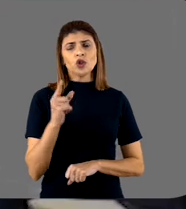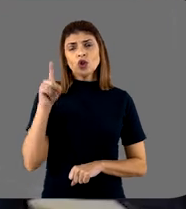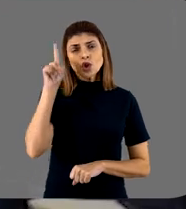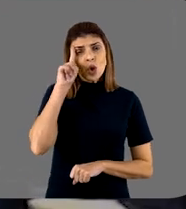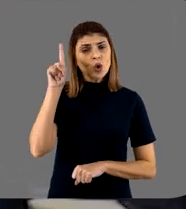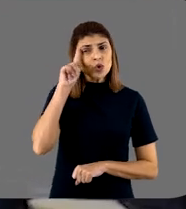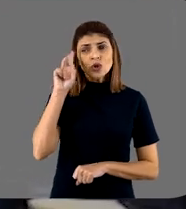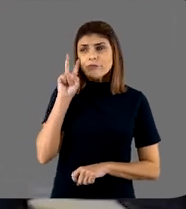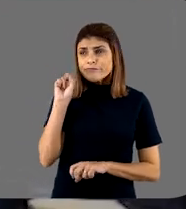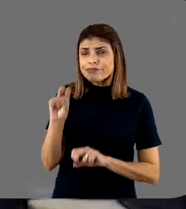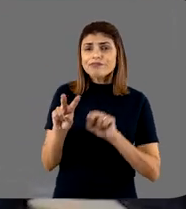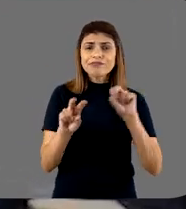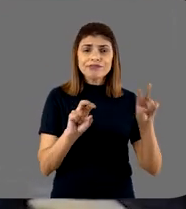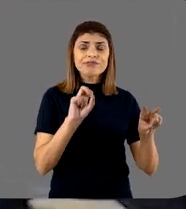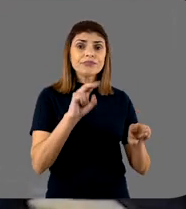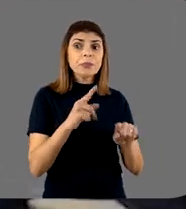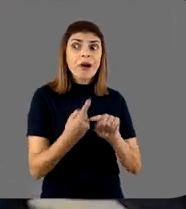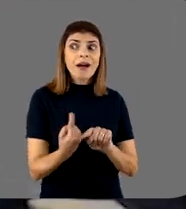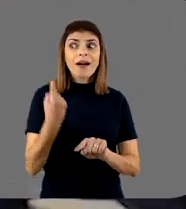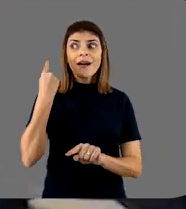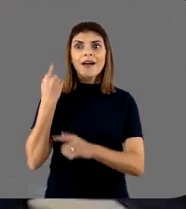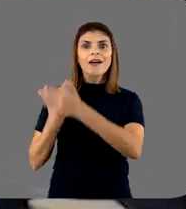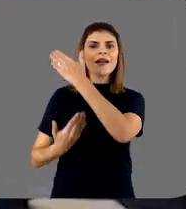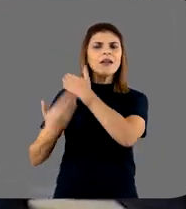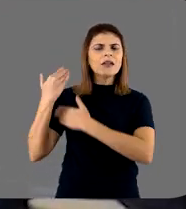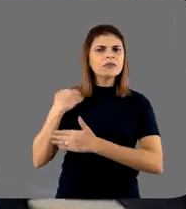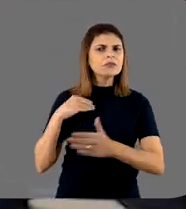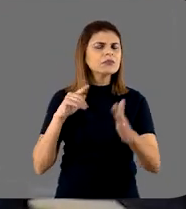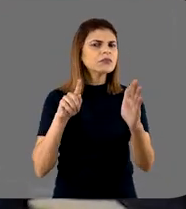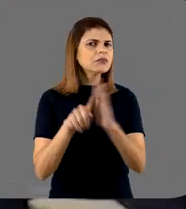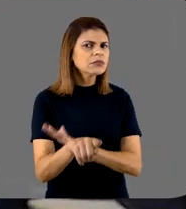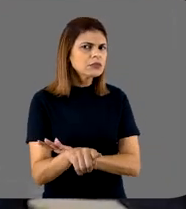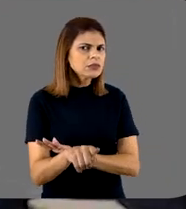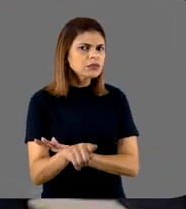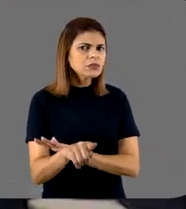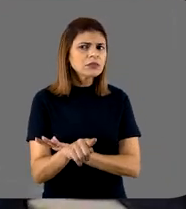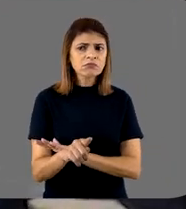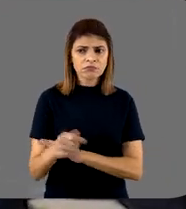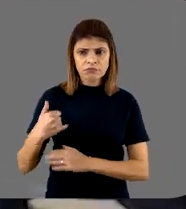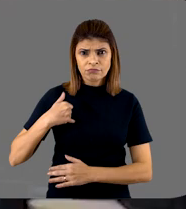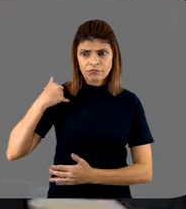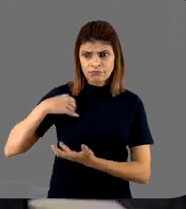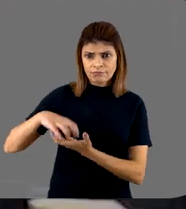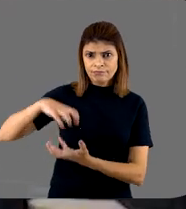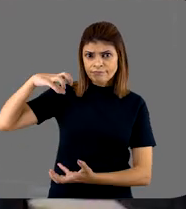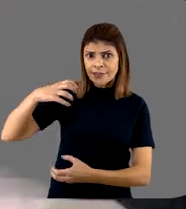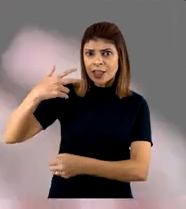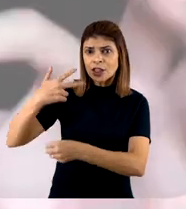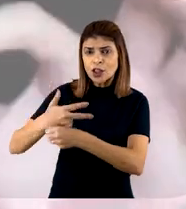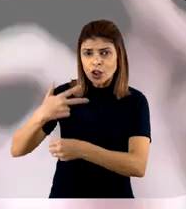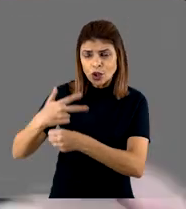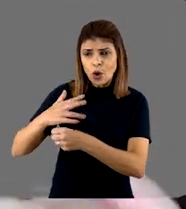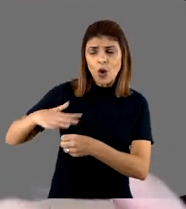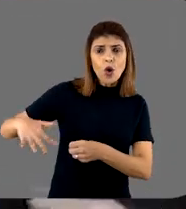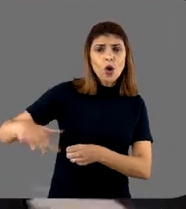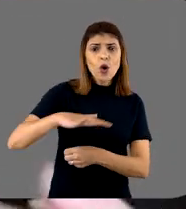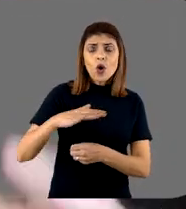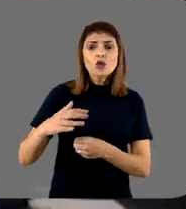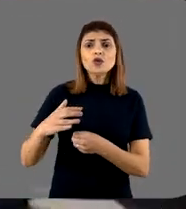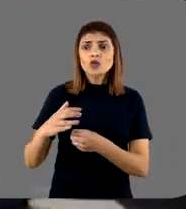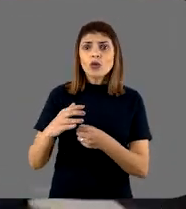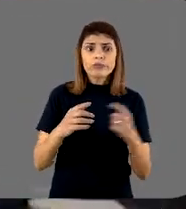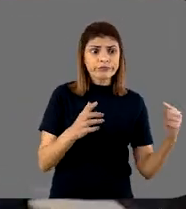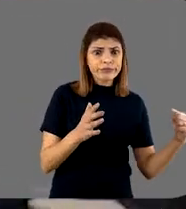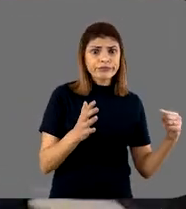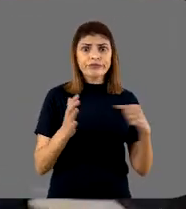né? Todo dia, cotidianamente. Mas lá atrás, assim, a pergunta era, né? Como lidar com esse monstro enorme